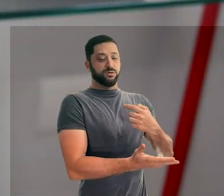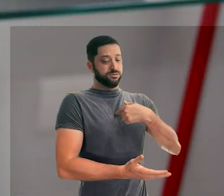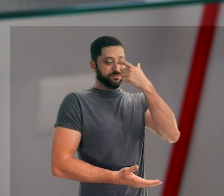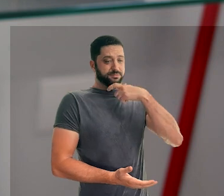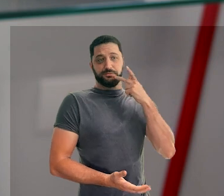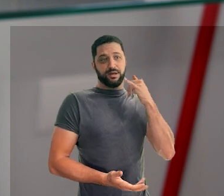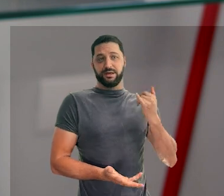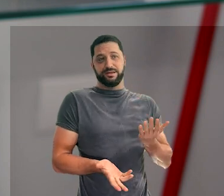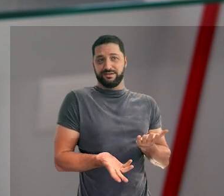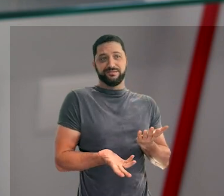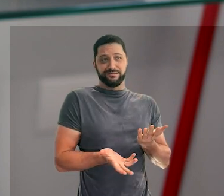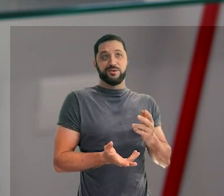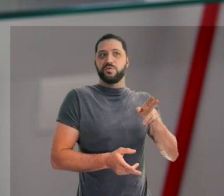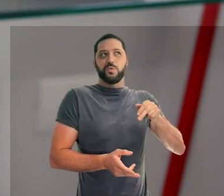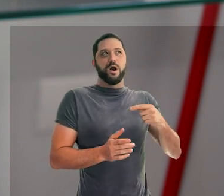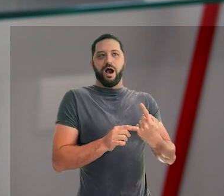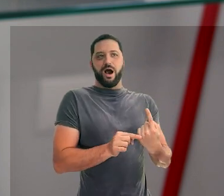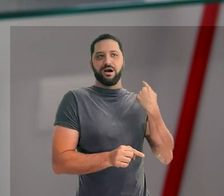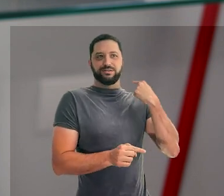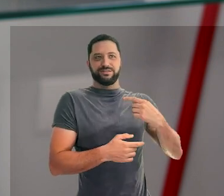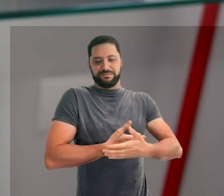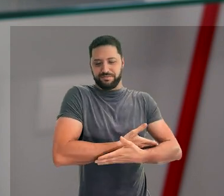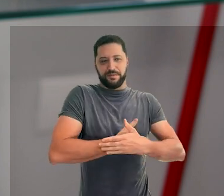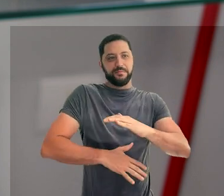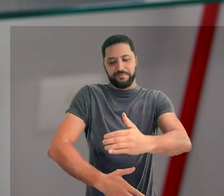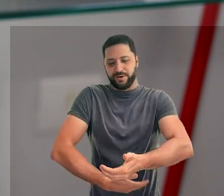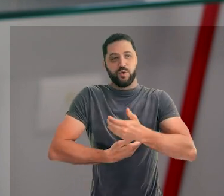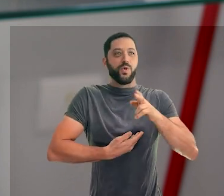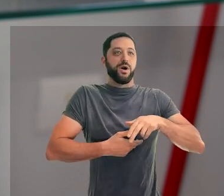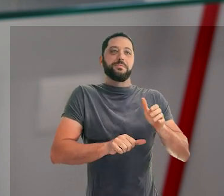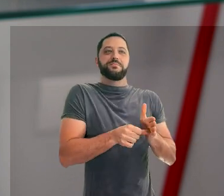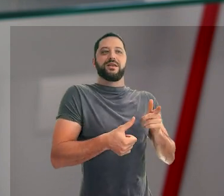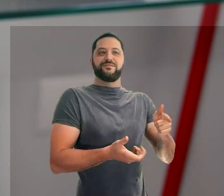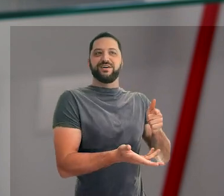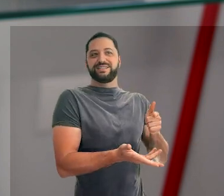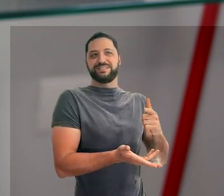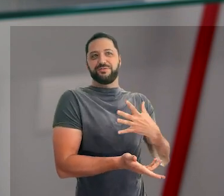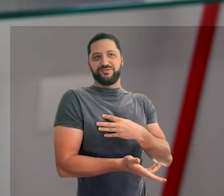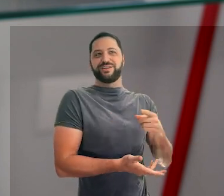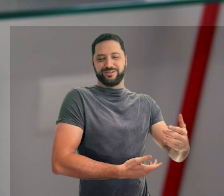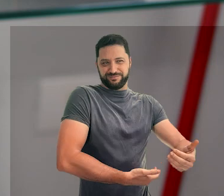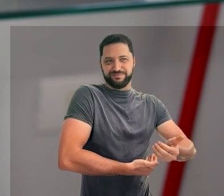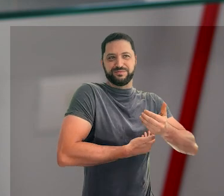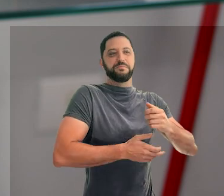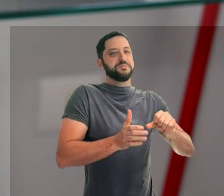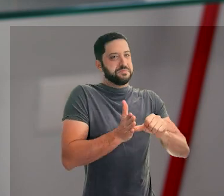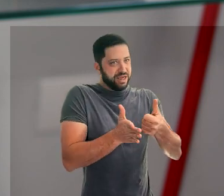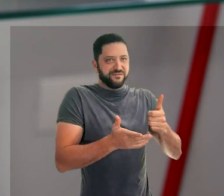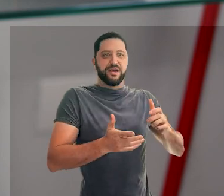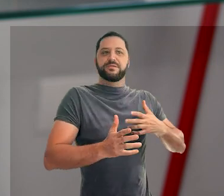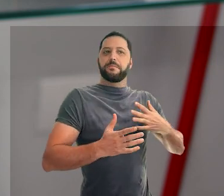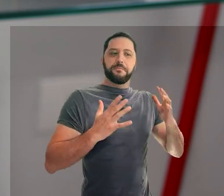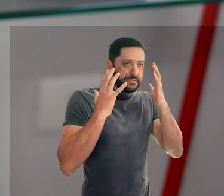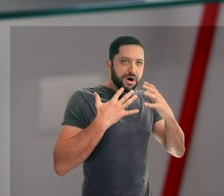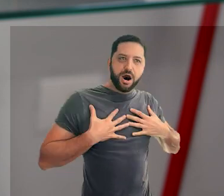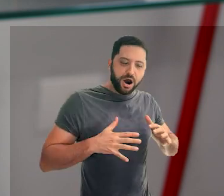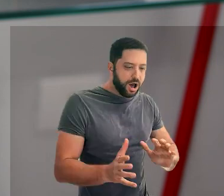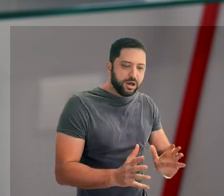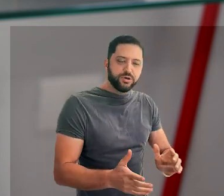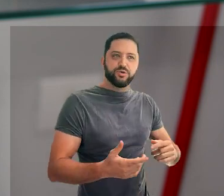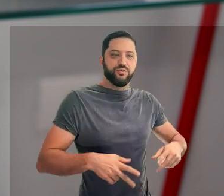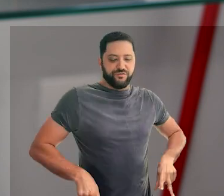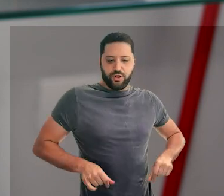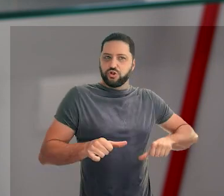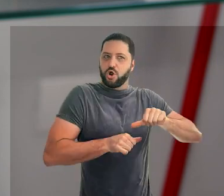junto. Eu nunca peguei uma criança na minha vida. A primeira vez que eu peguei uma criança foi com ele. Primeiro dia deu banho, dei banho, troquei fralda.